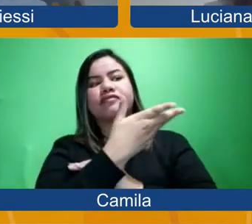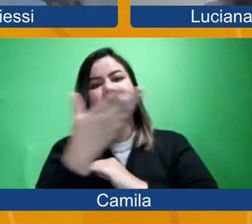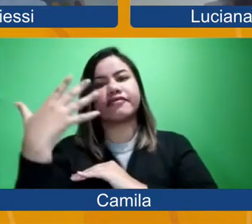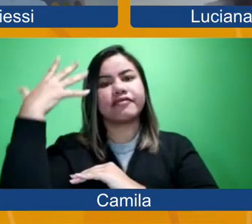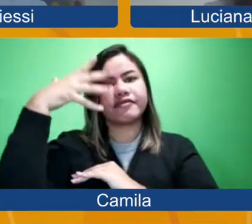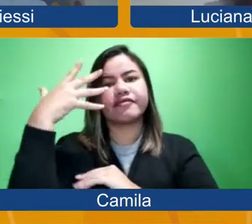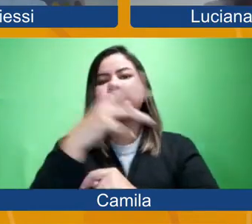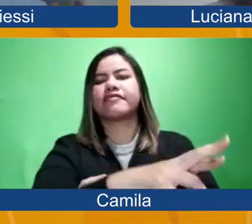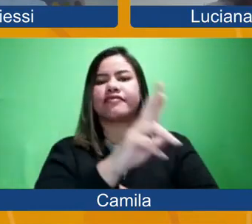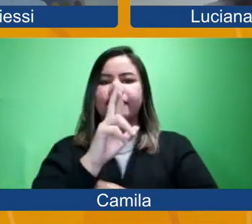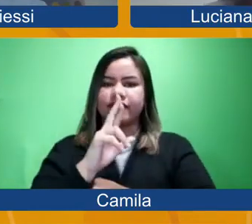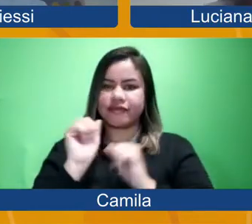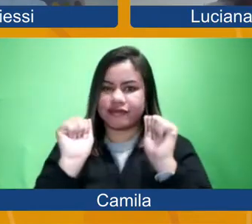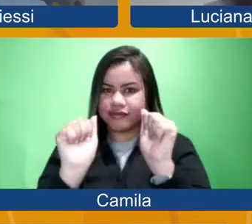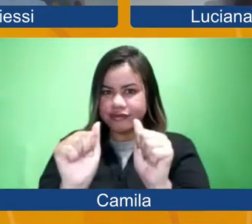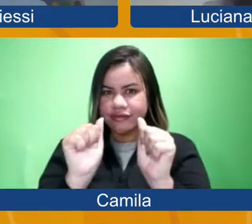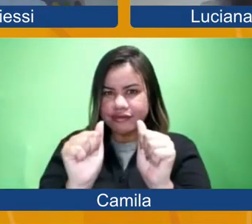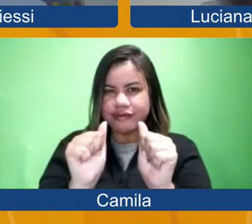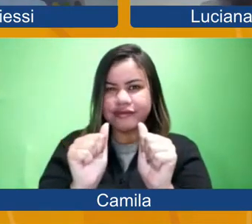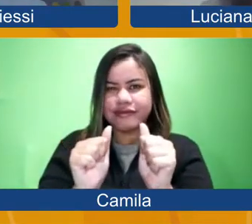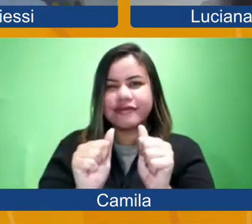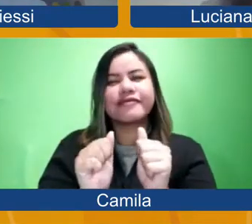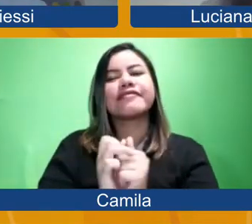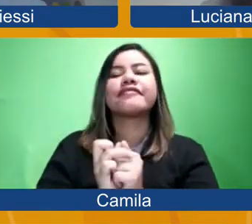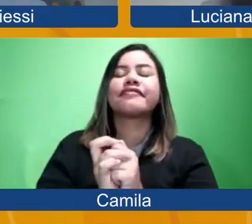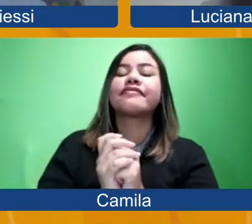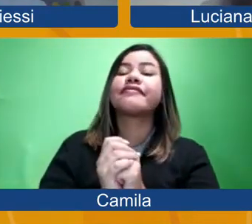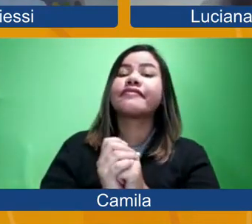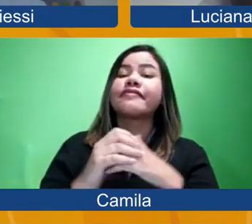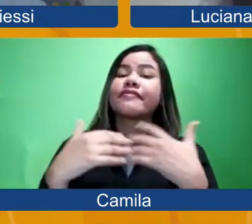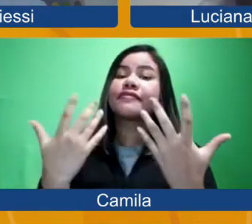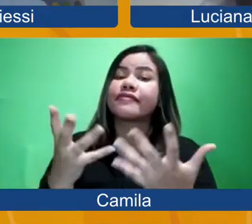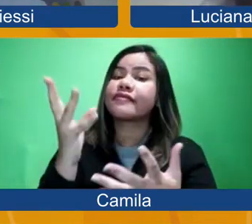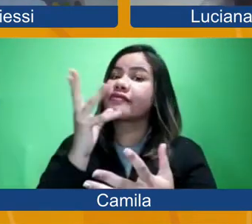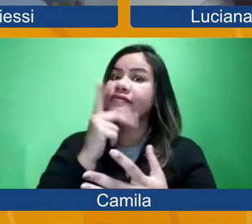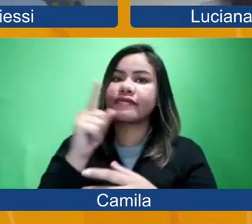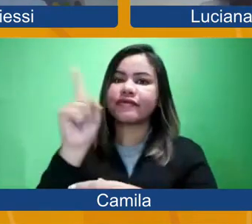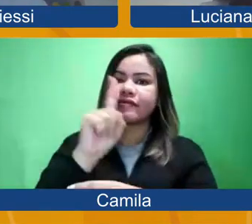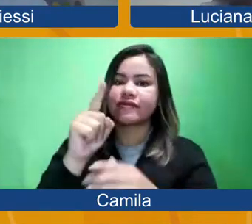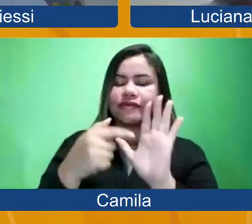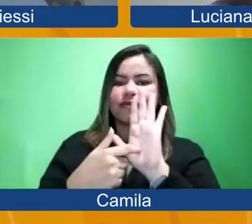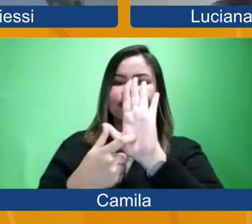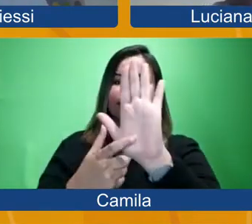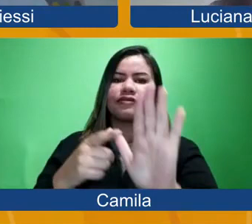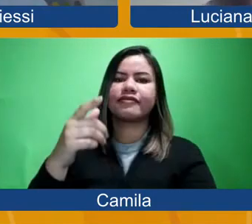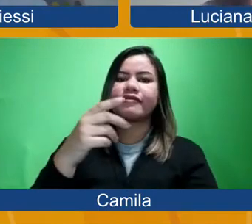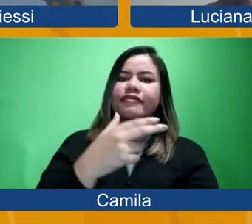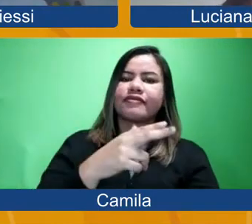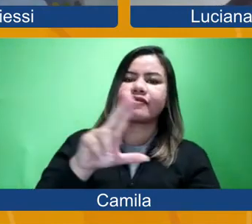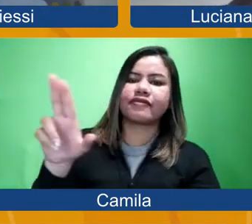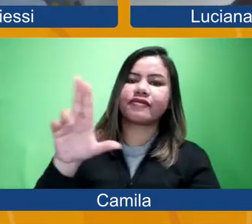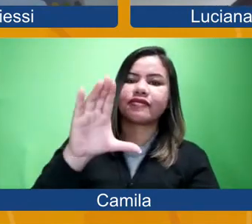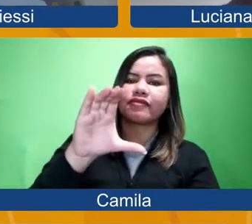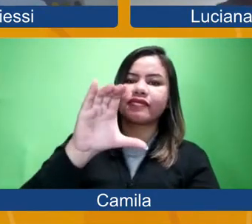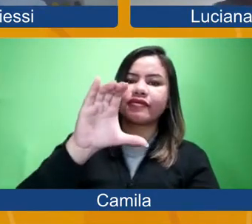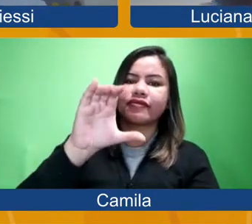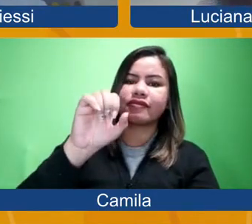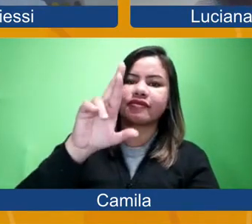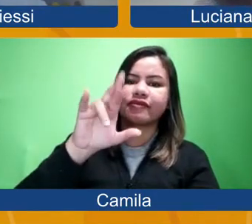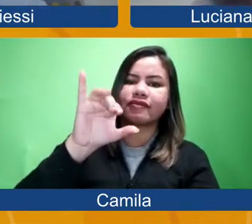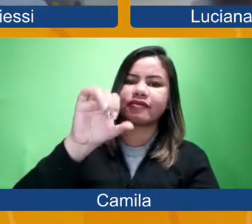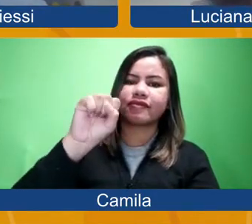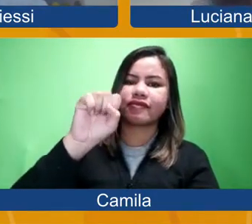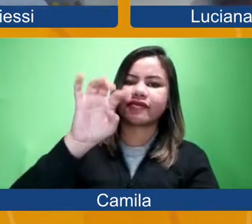certo? Bom, sem mais delongas, vou apresentar então o professor Cristiano Chiesi. Ele é bacharel e mestre pelo